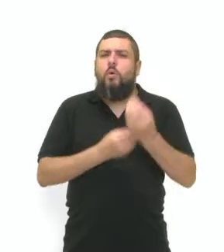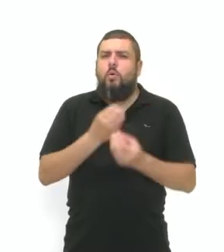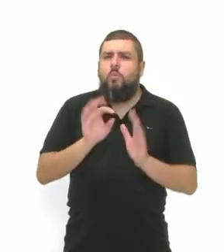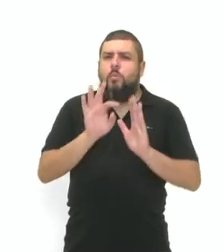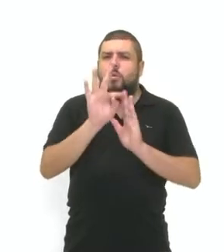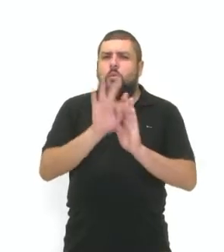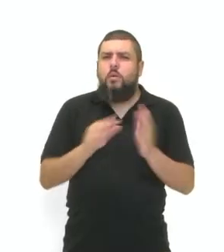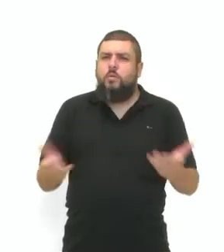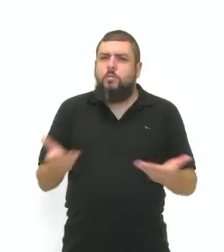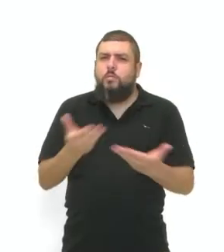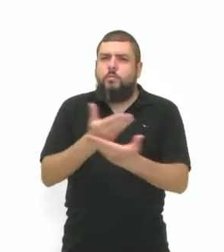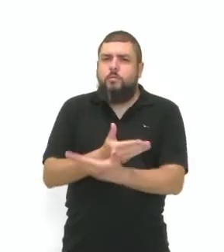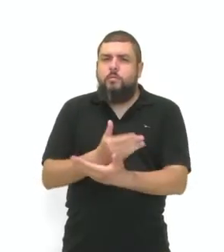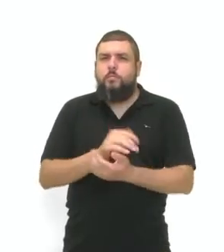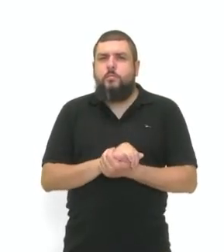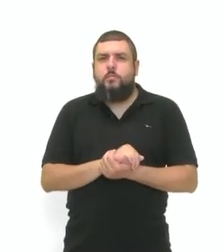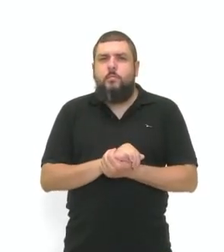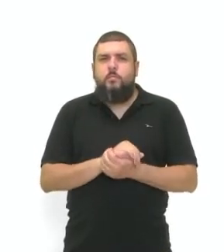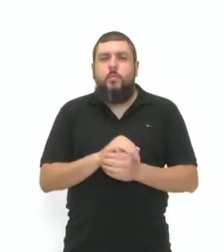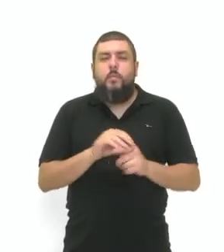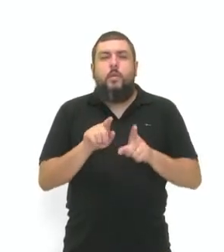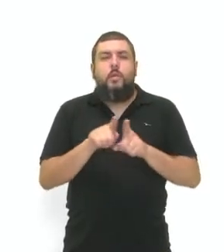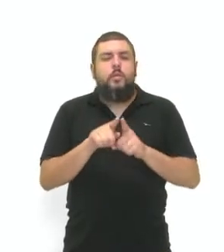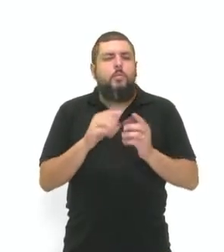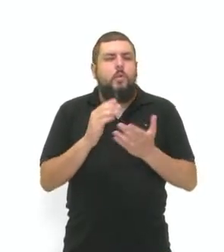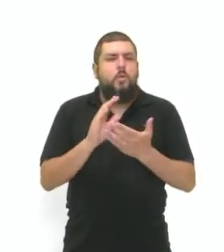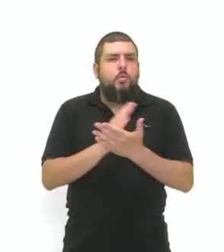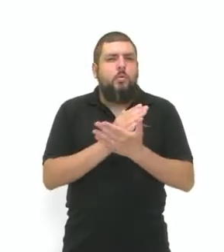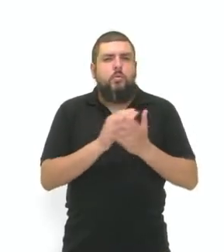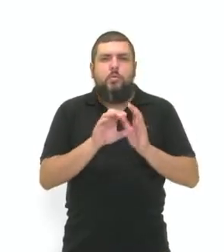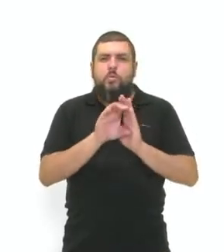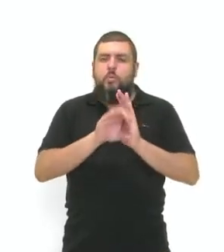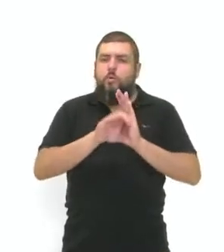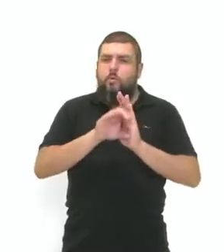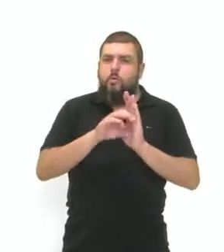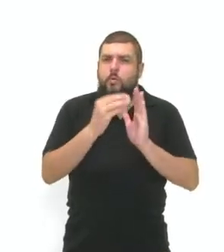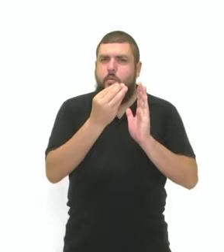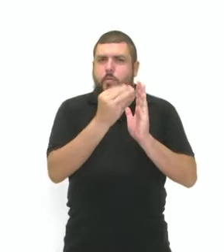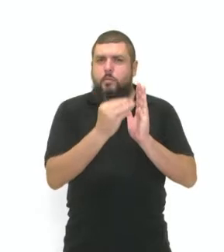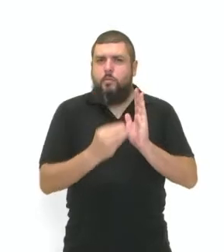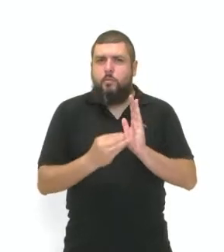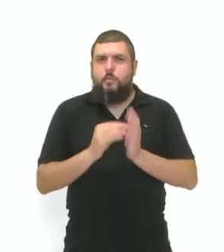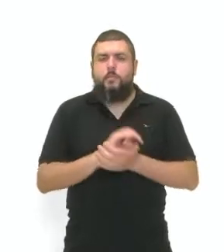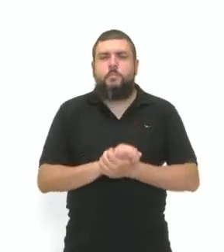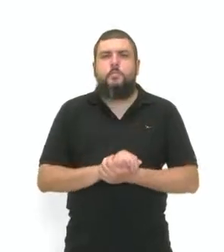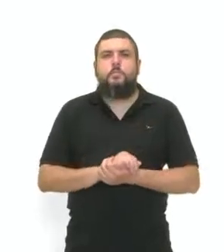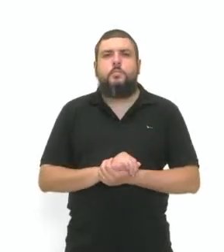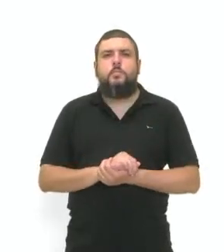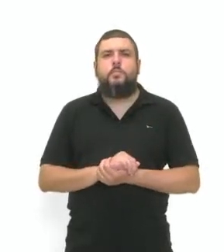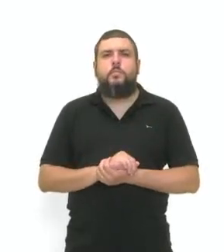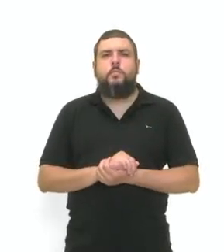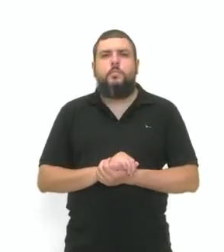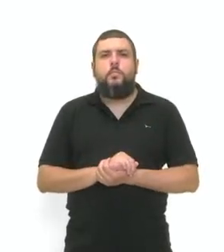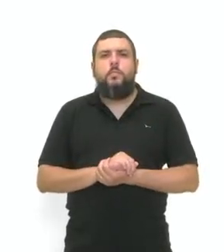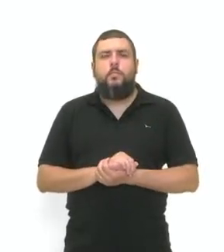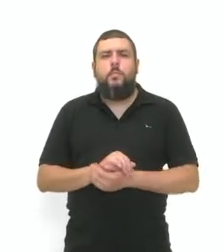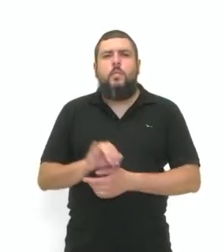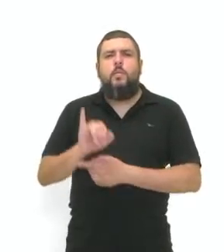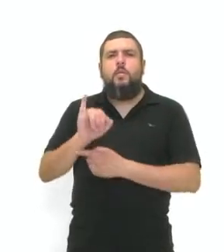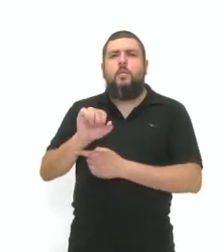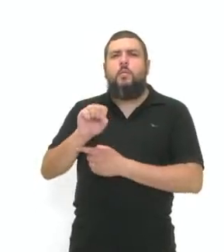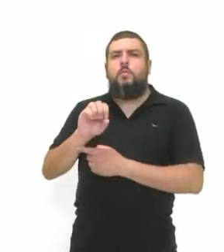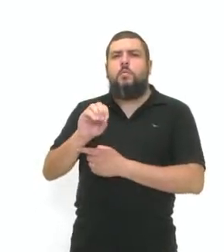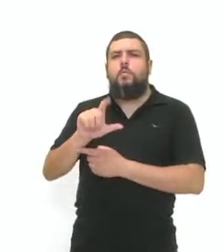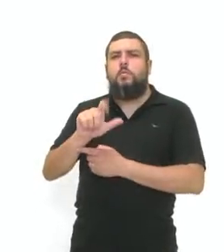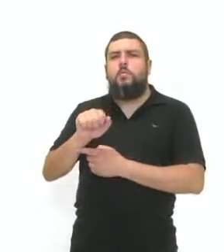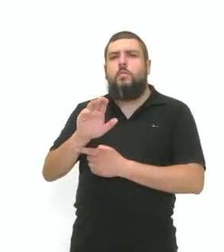sobre conceitos apresentados no texto. Como você entende a expressão isolamento social? Já